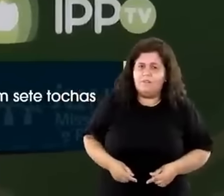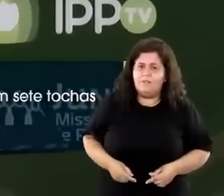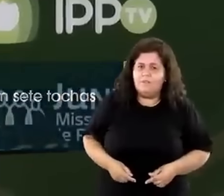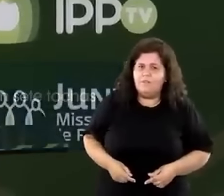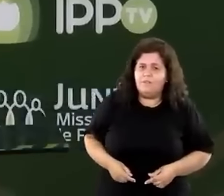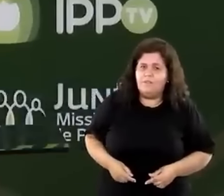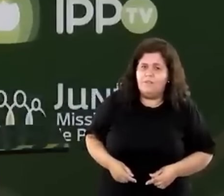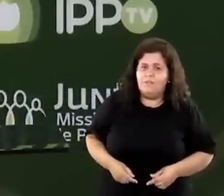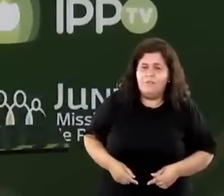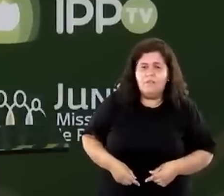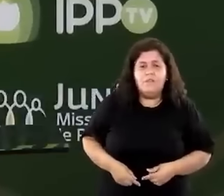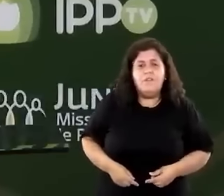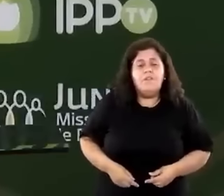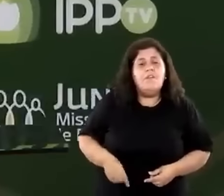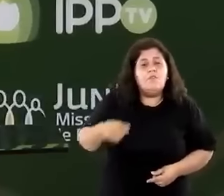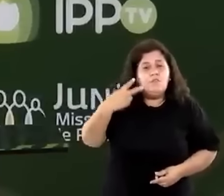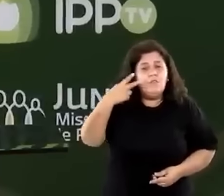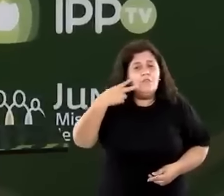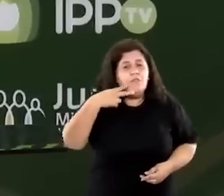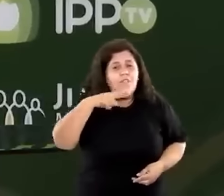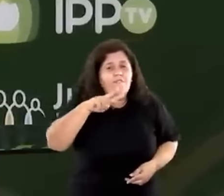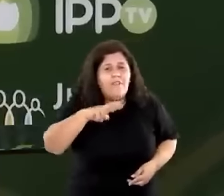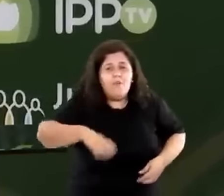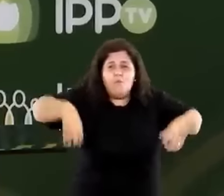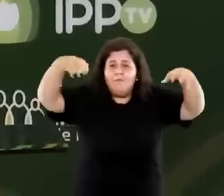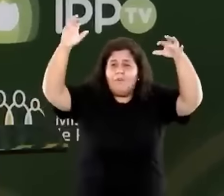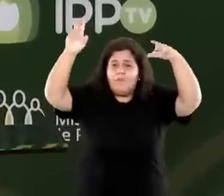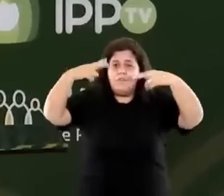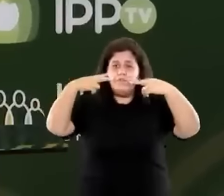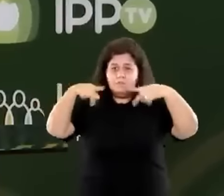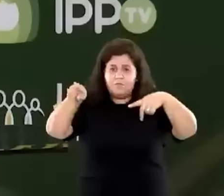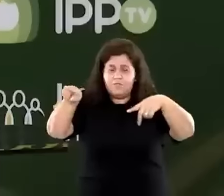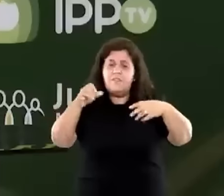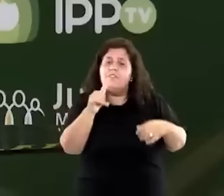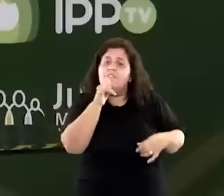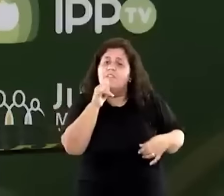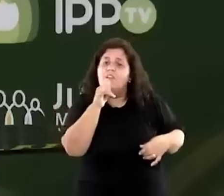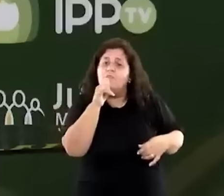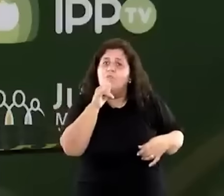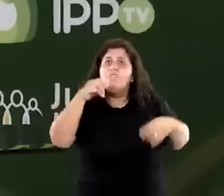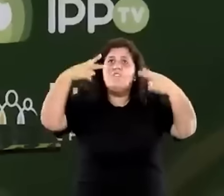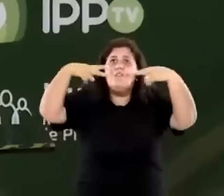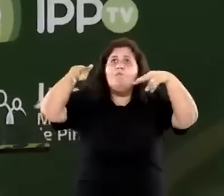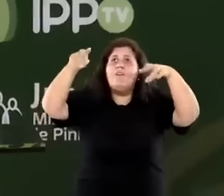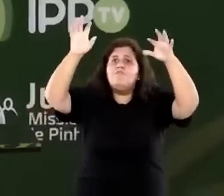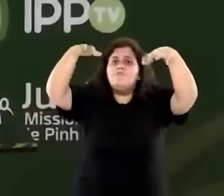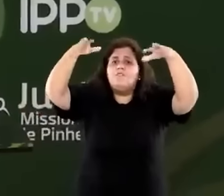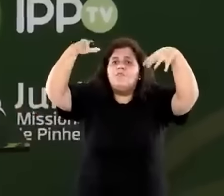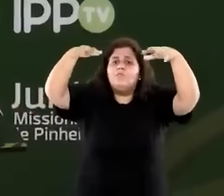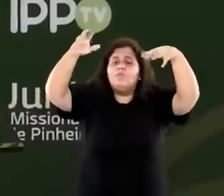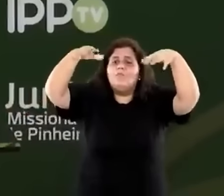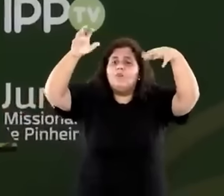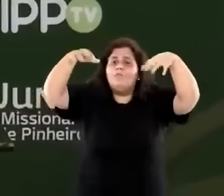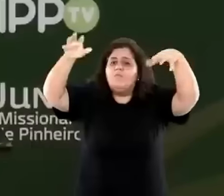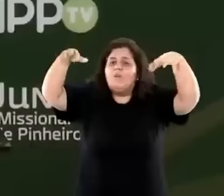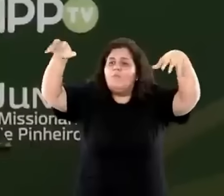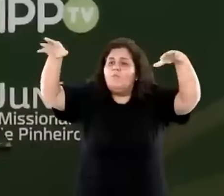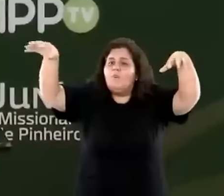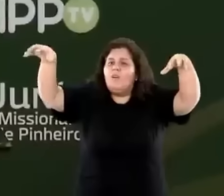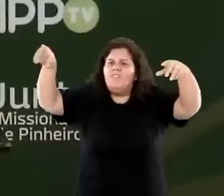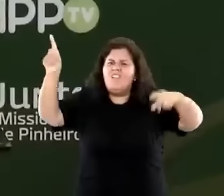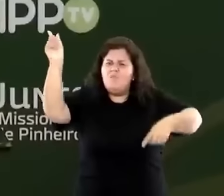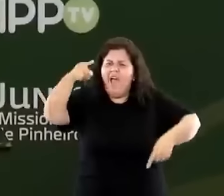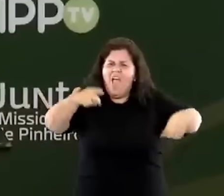da natureza Quando você vê uma tempestade se formando no horizonte primeiro você vê